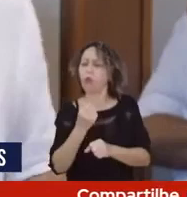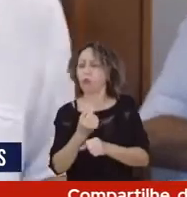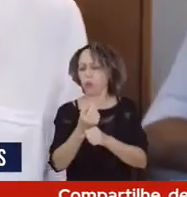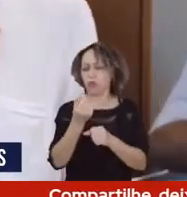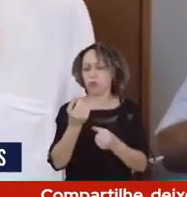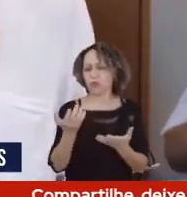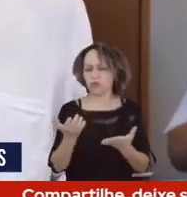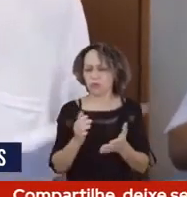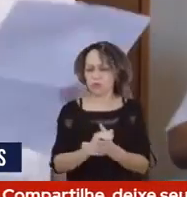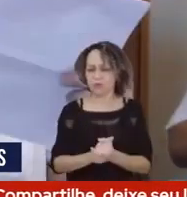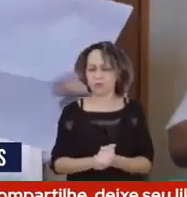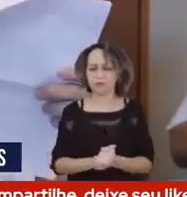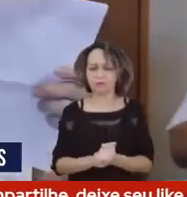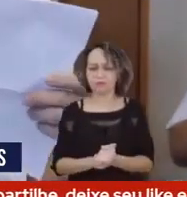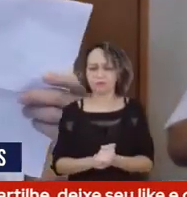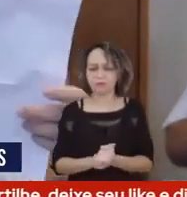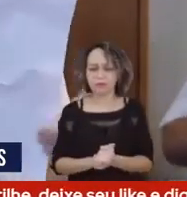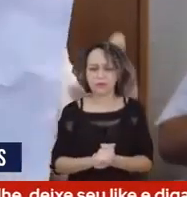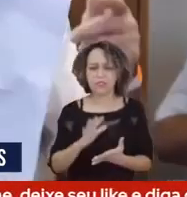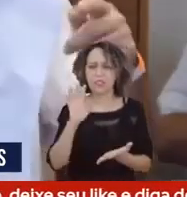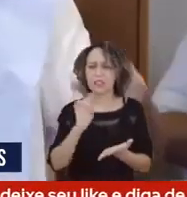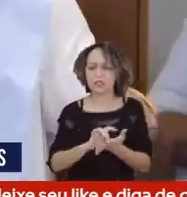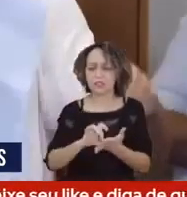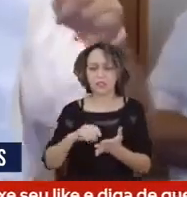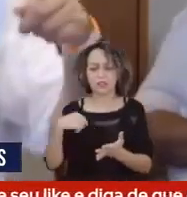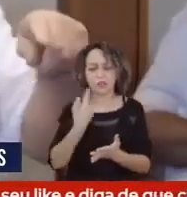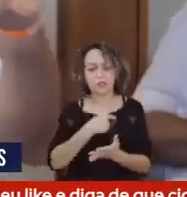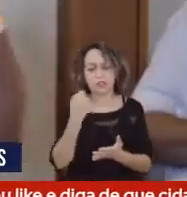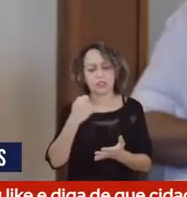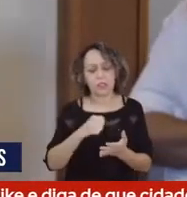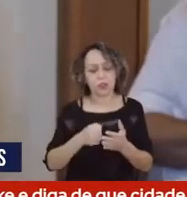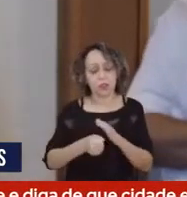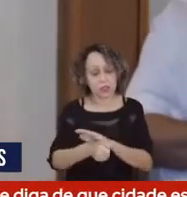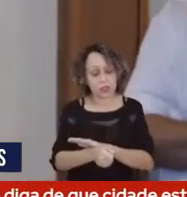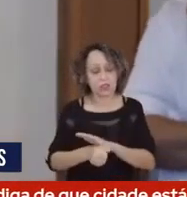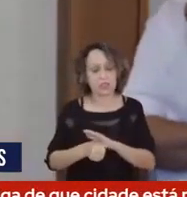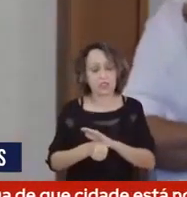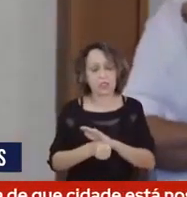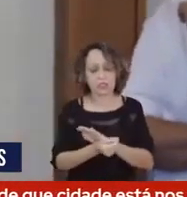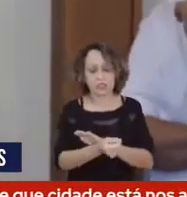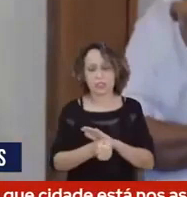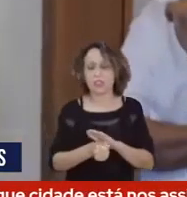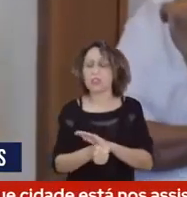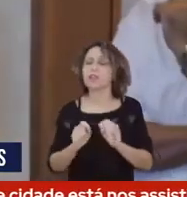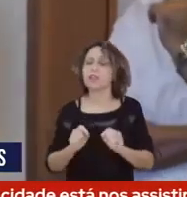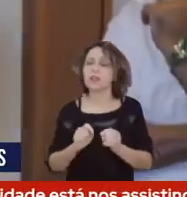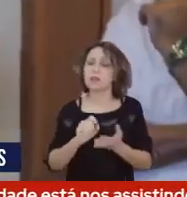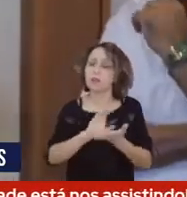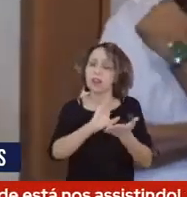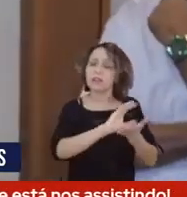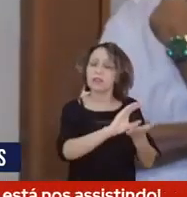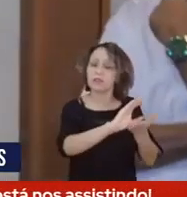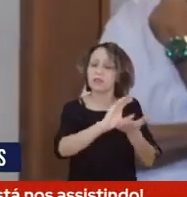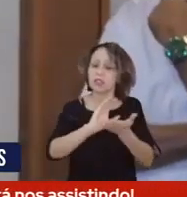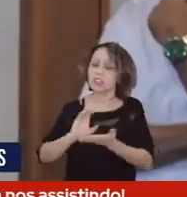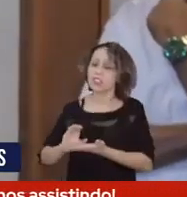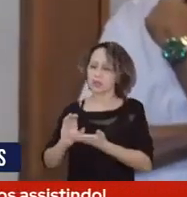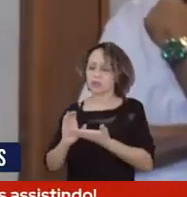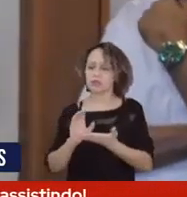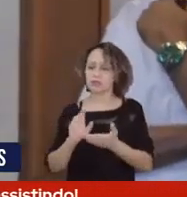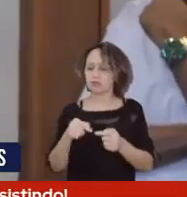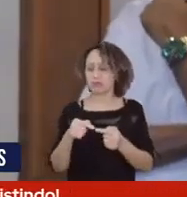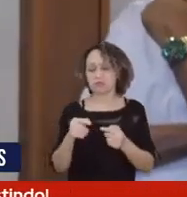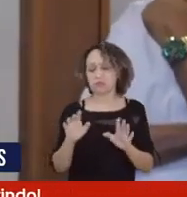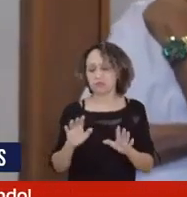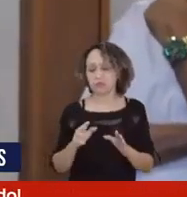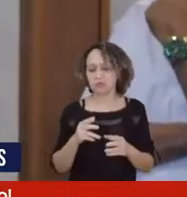na verdade, nós deveríamos estar usando esse caixa para os investimentos. Se nós não voltarmos a recuperar a capacidade de investimentos da Petrobras em refino, e